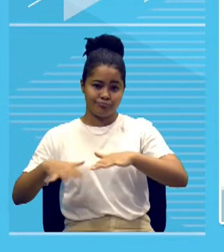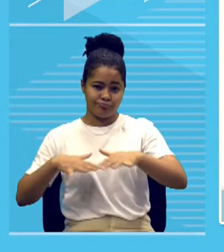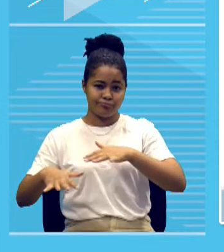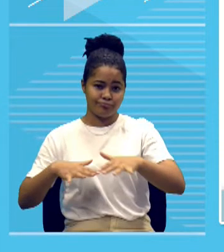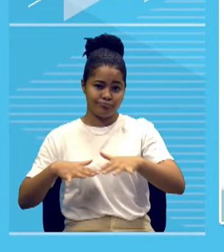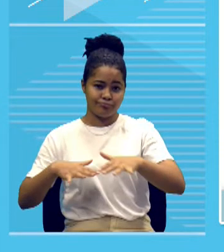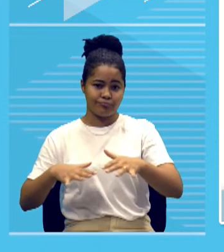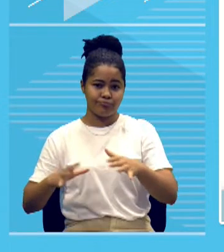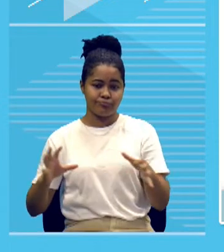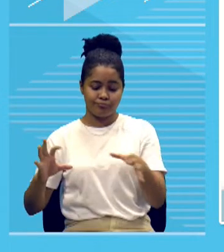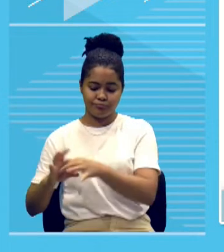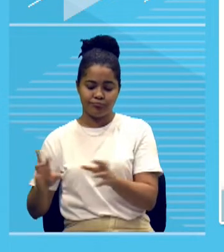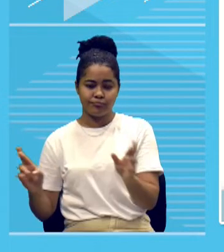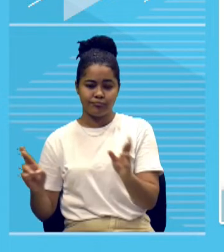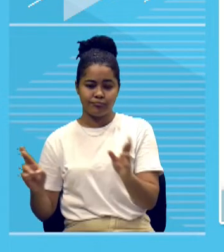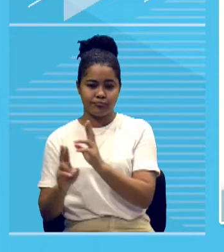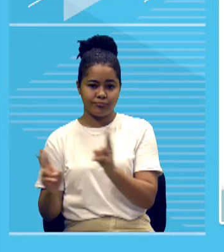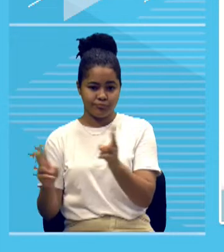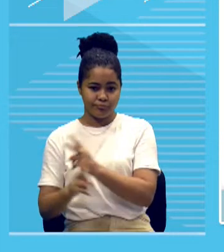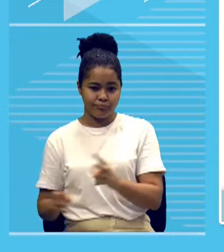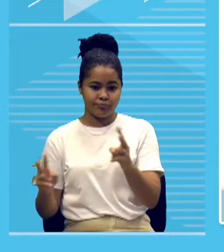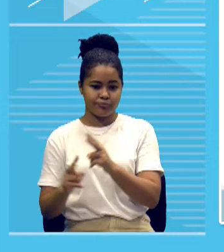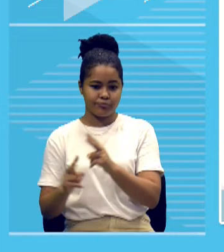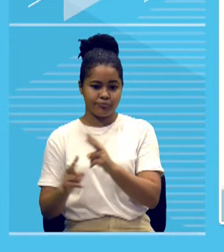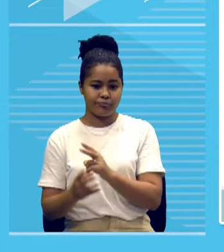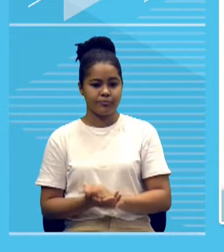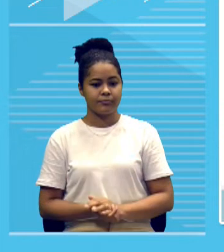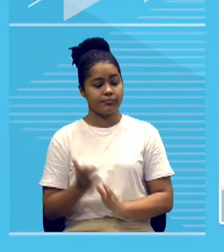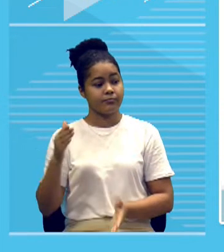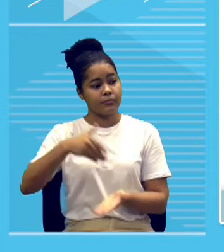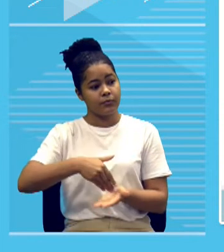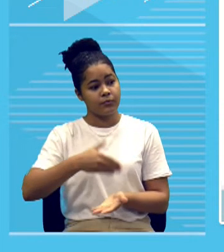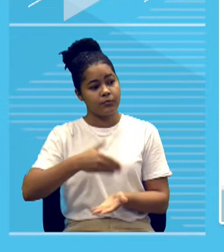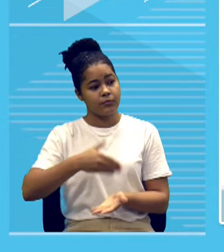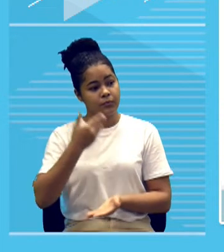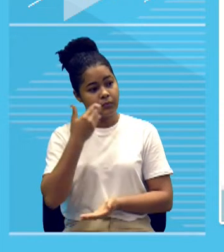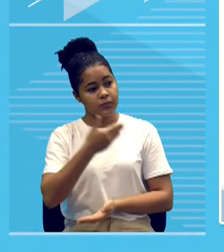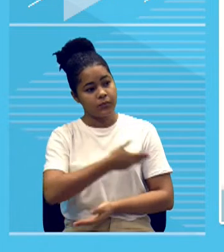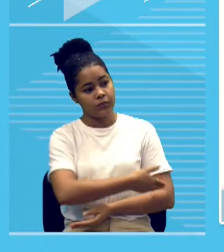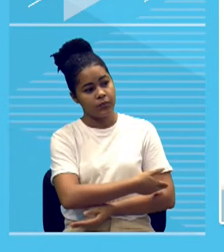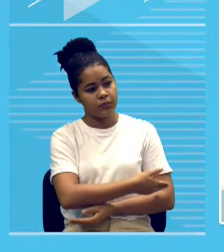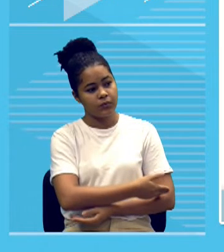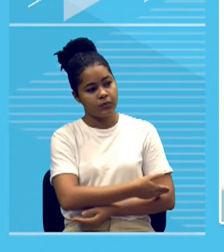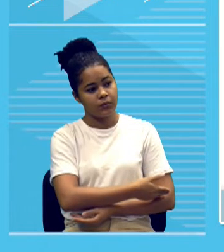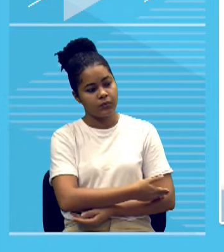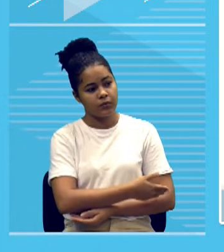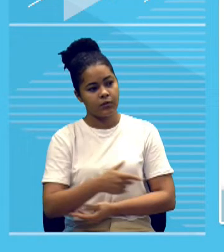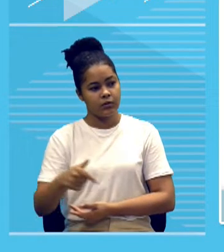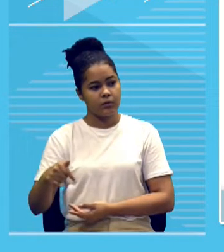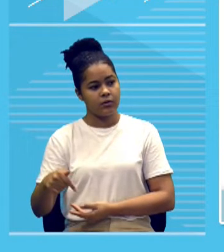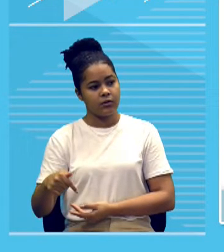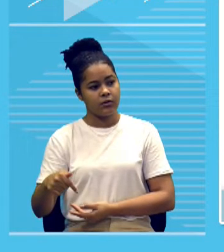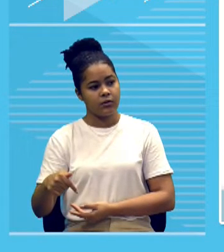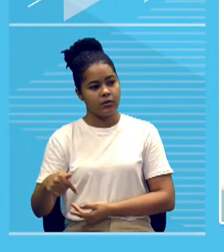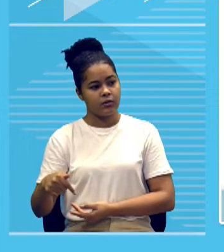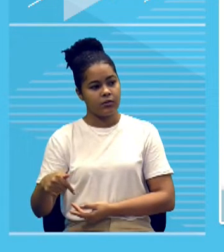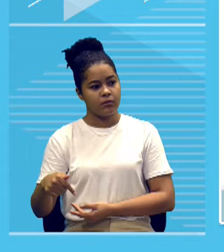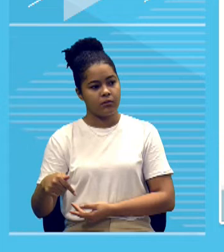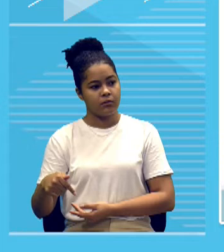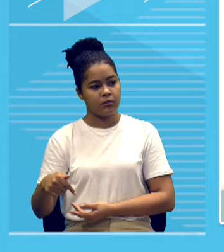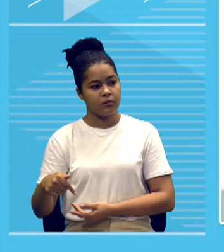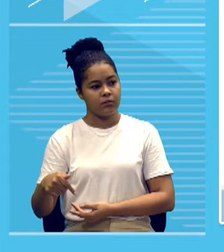Oi e a última ficou apertadinho acho que vai dar para ver a sétima com muita mas vai dar para ver